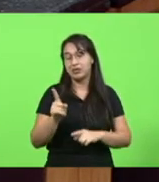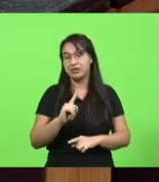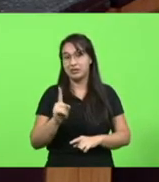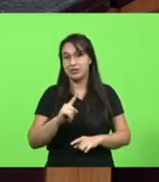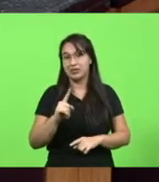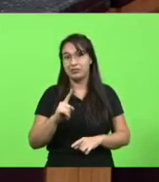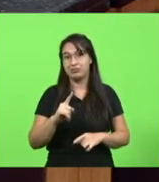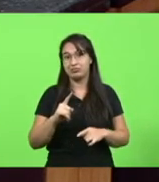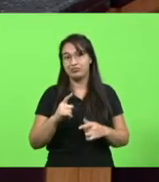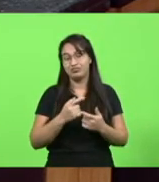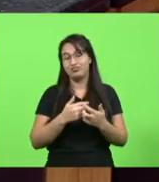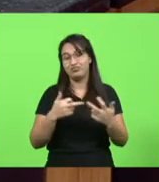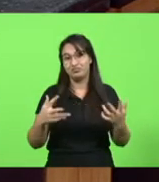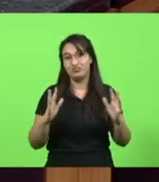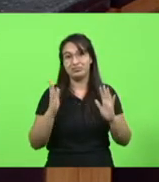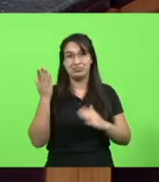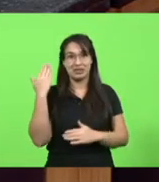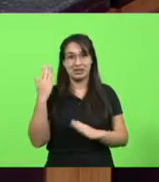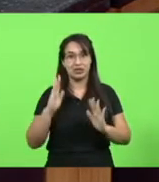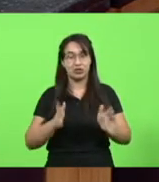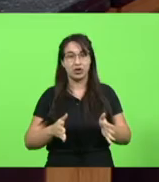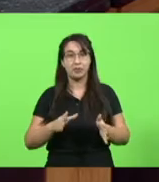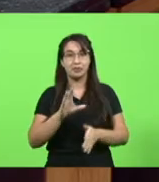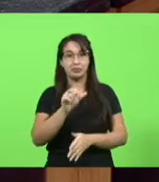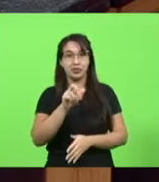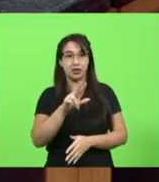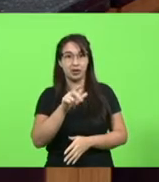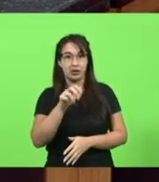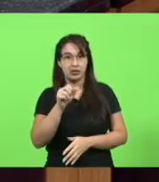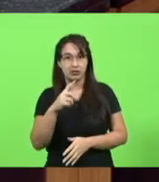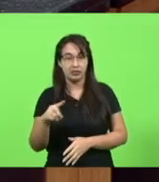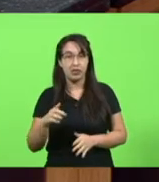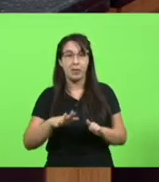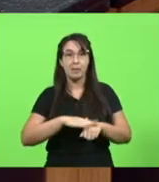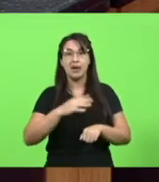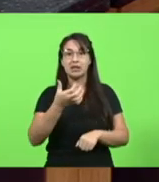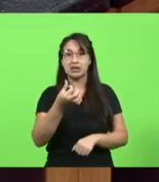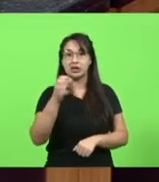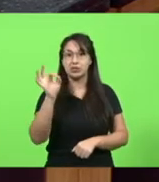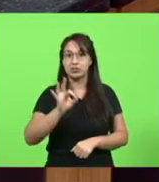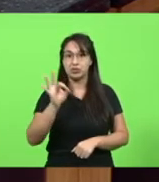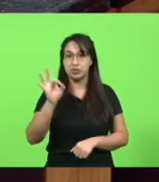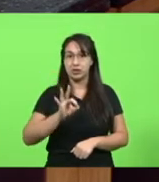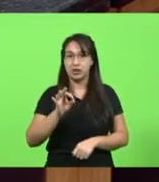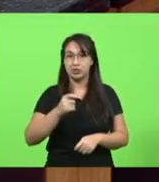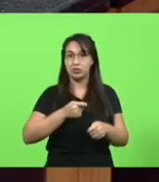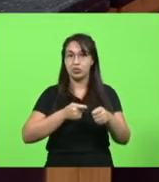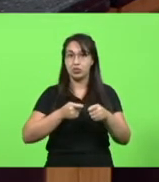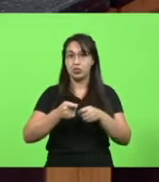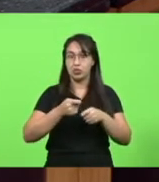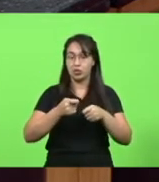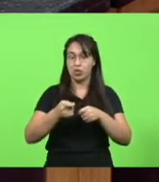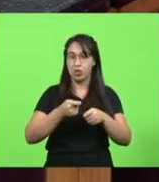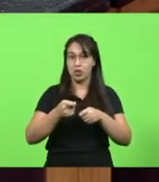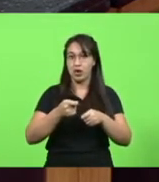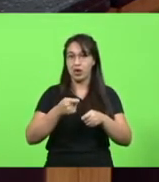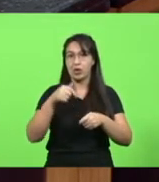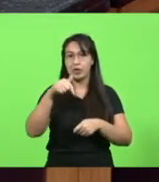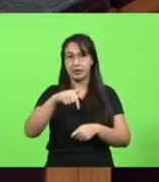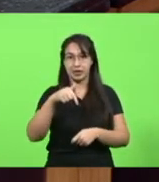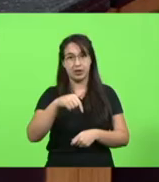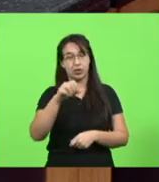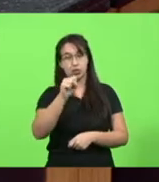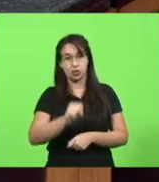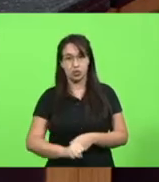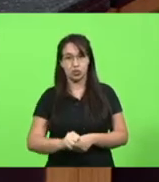carvão representa mais de 6% da atual produção econômica do sul do estado. A cadeia produtiva do carvão, seja